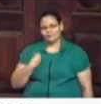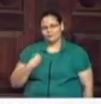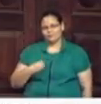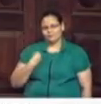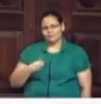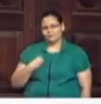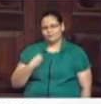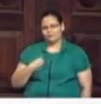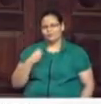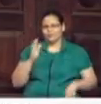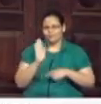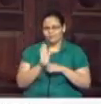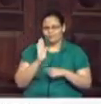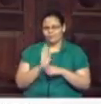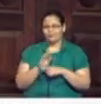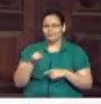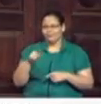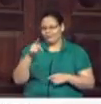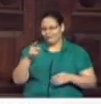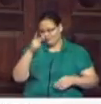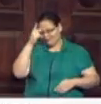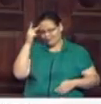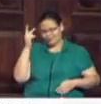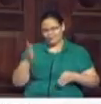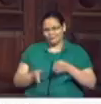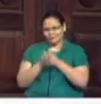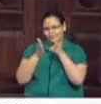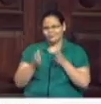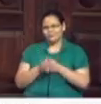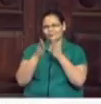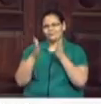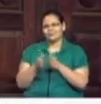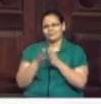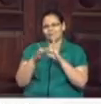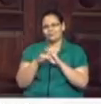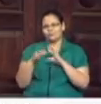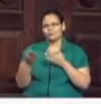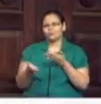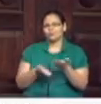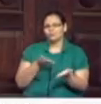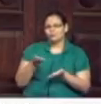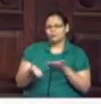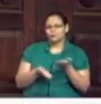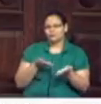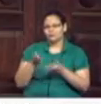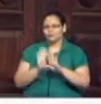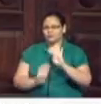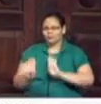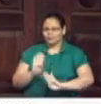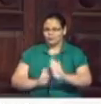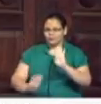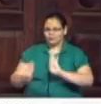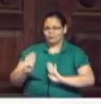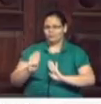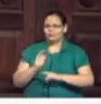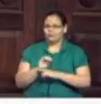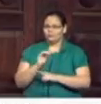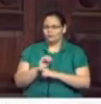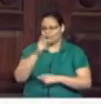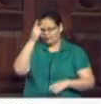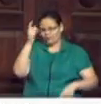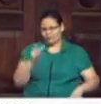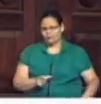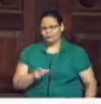pela defesa dos mais pobres, a defesa da liberdade e o cuidado com as pessoas. Então eu queria,